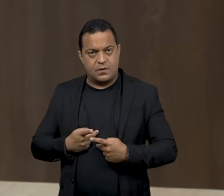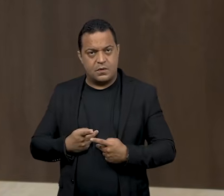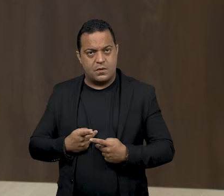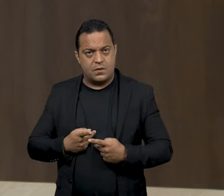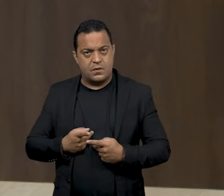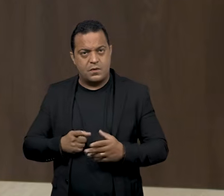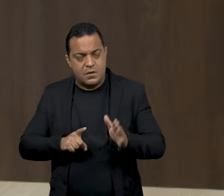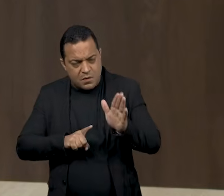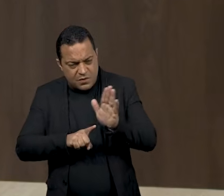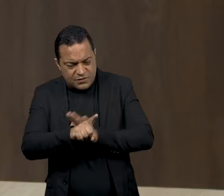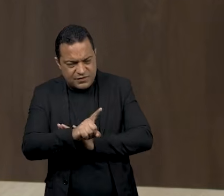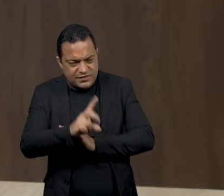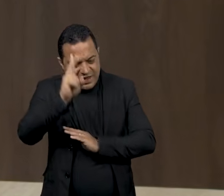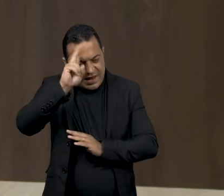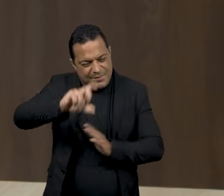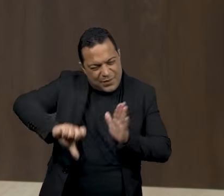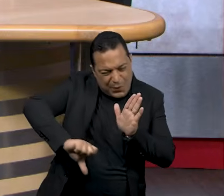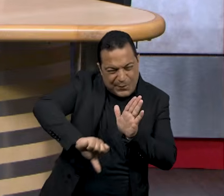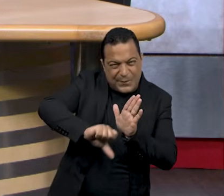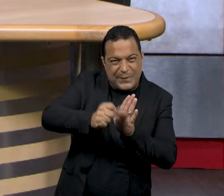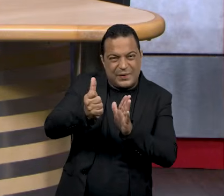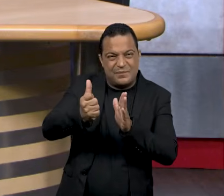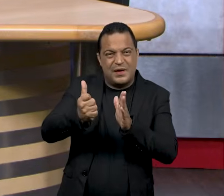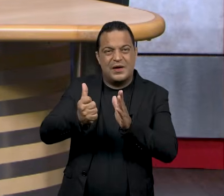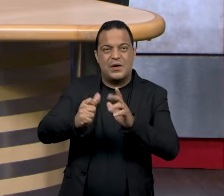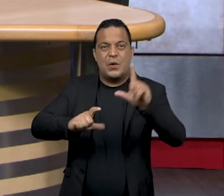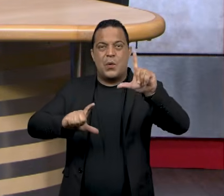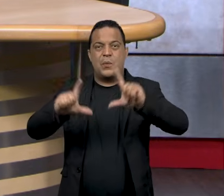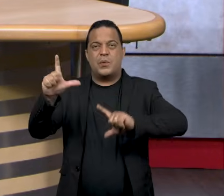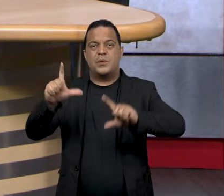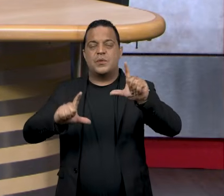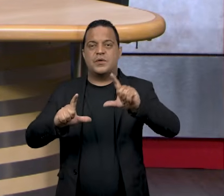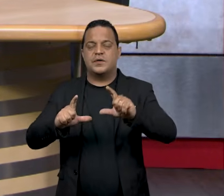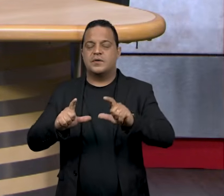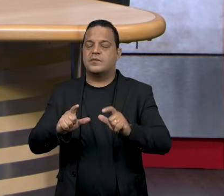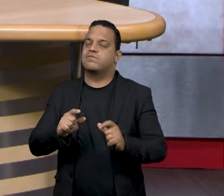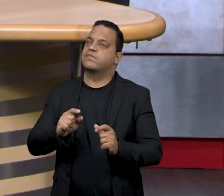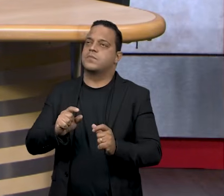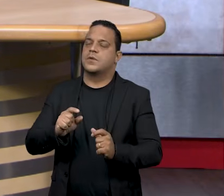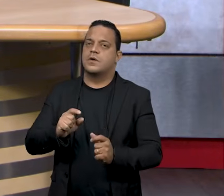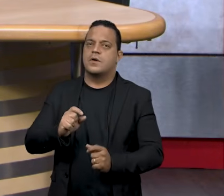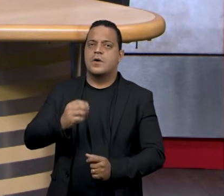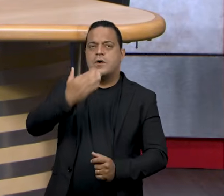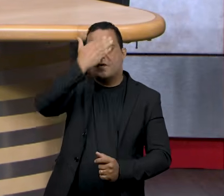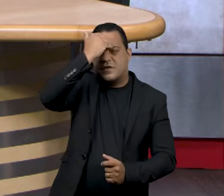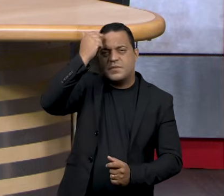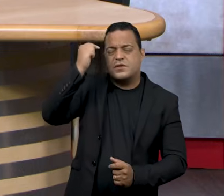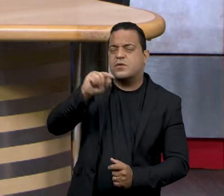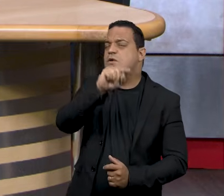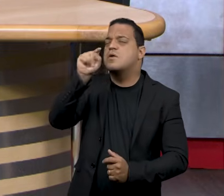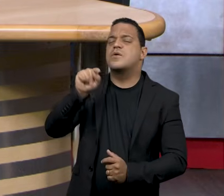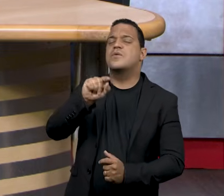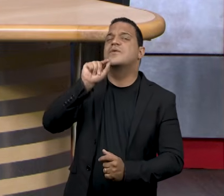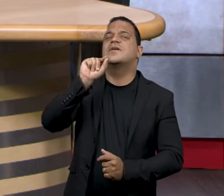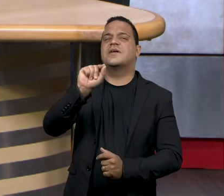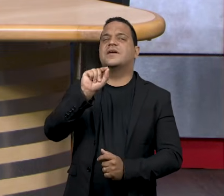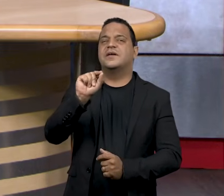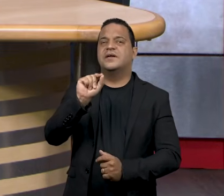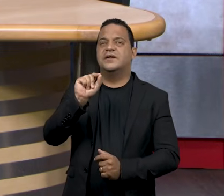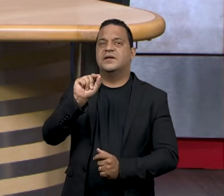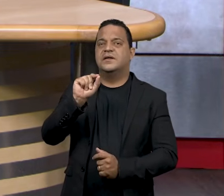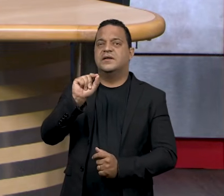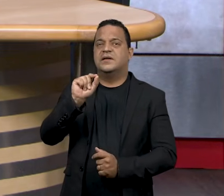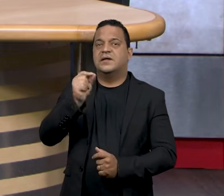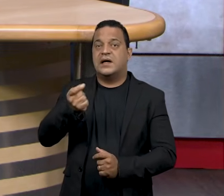se lembra do primeiro programa? O primeiro programa foi o que é sabedoria e falamos